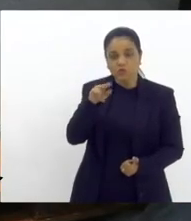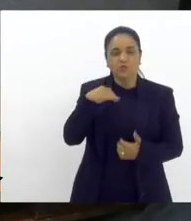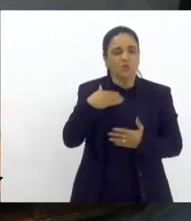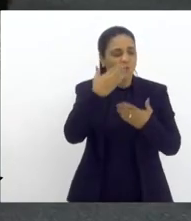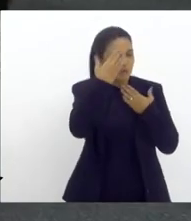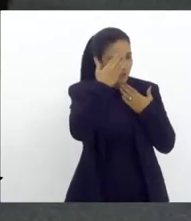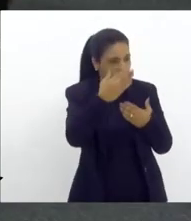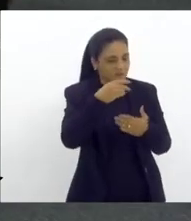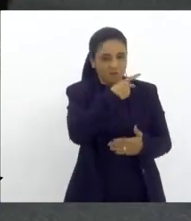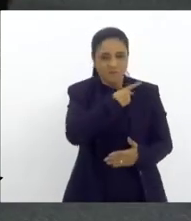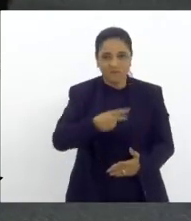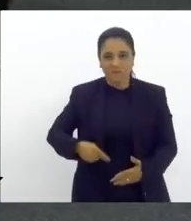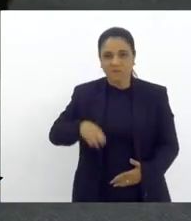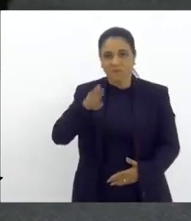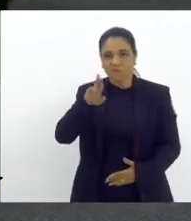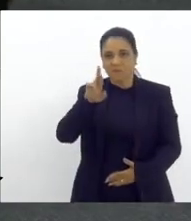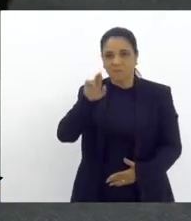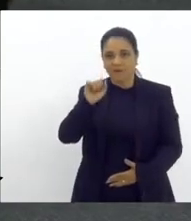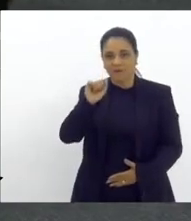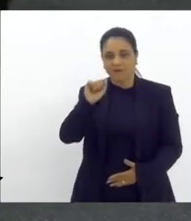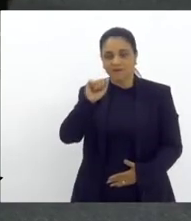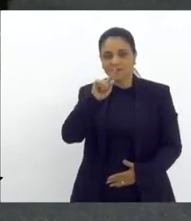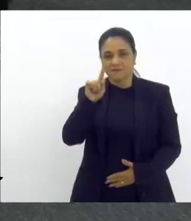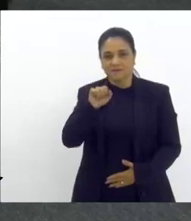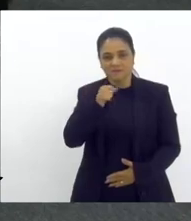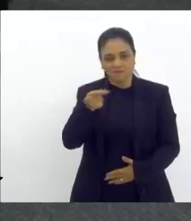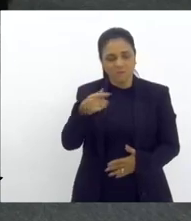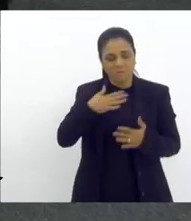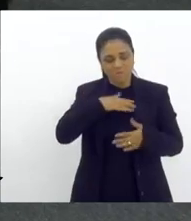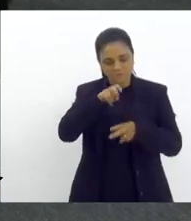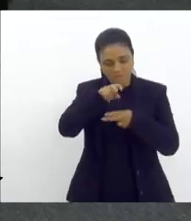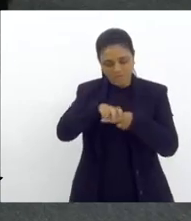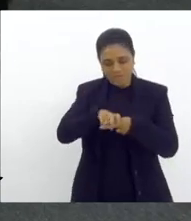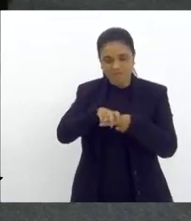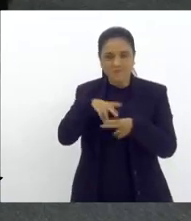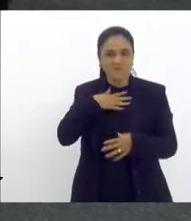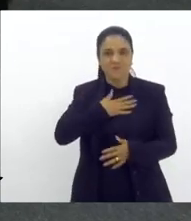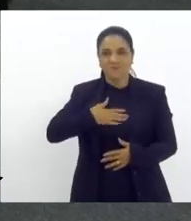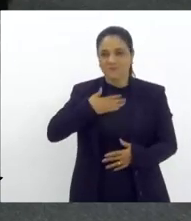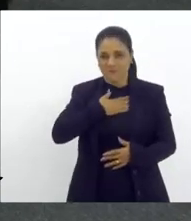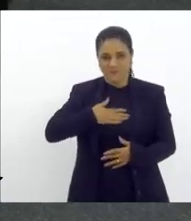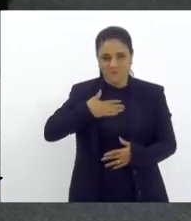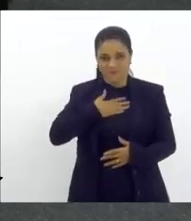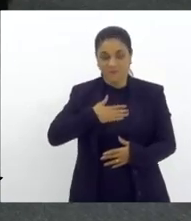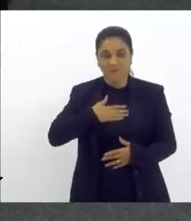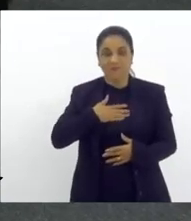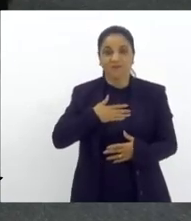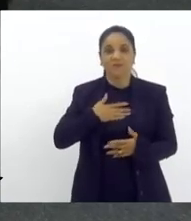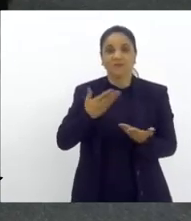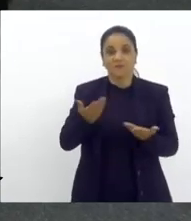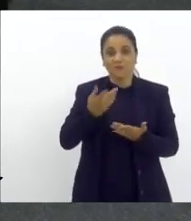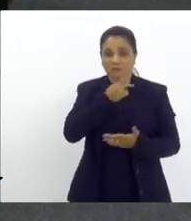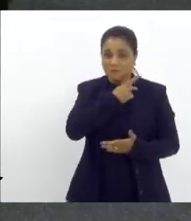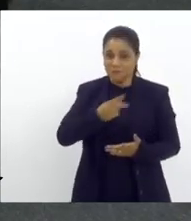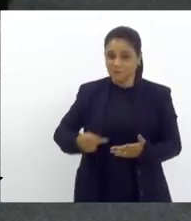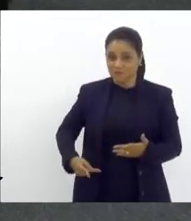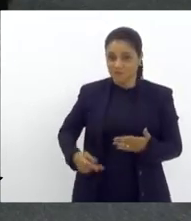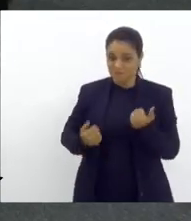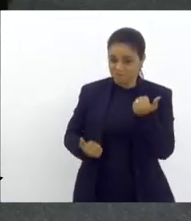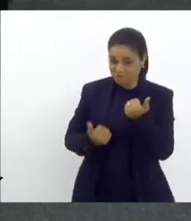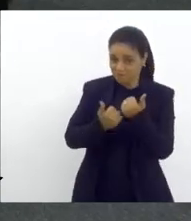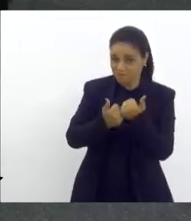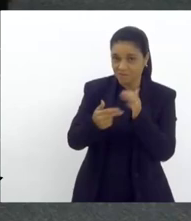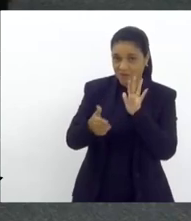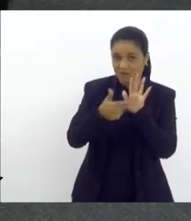é um prazer vê-lo Sentado aí nessa cadeira Obrigado nesses dias como o presidente assumindo a posição de